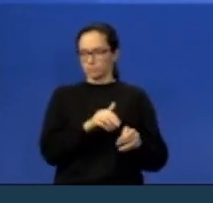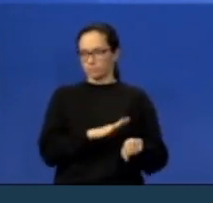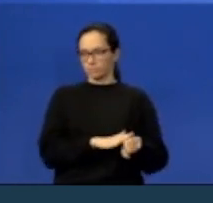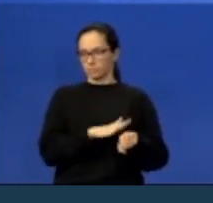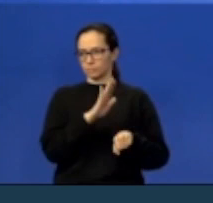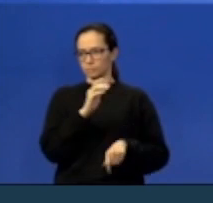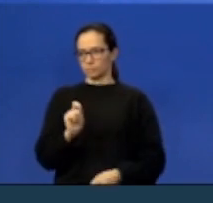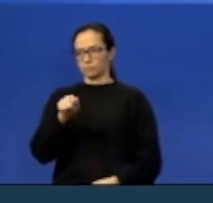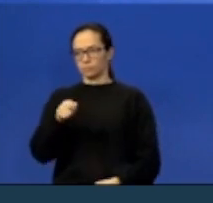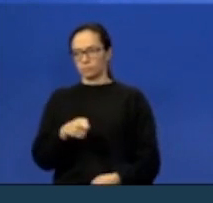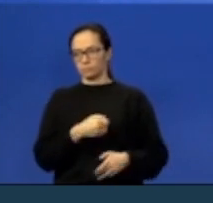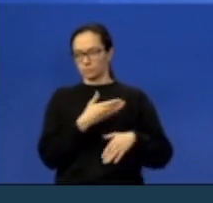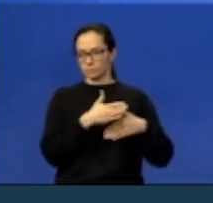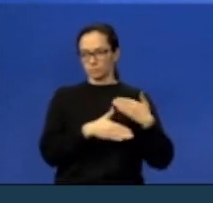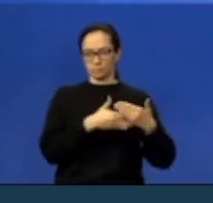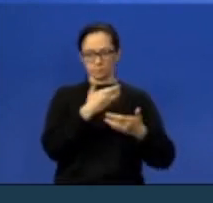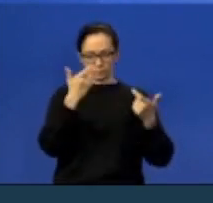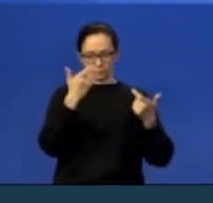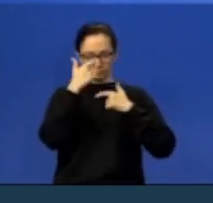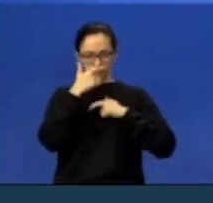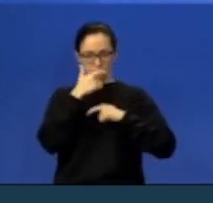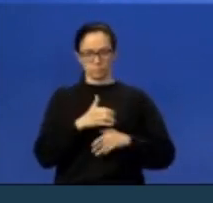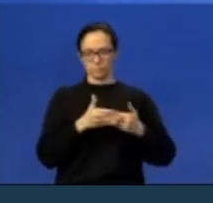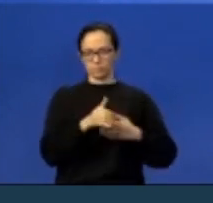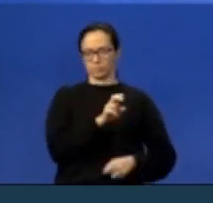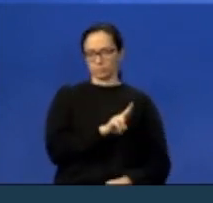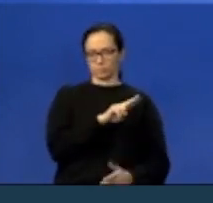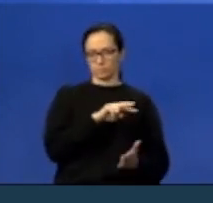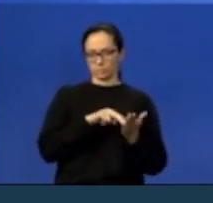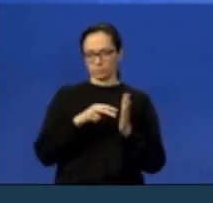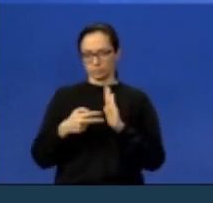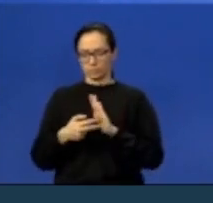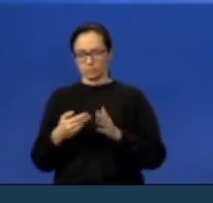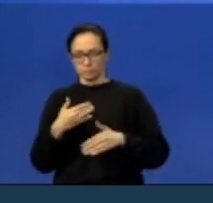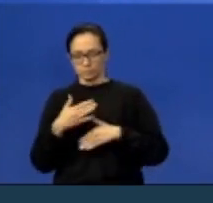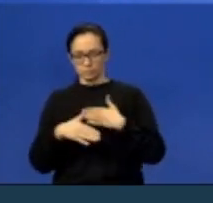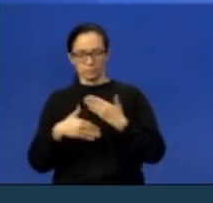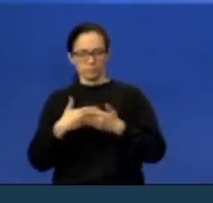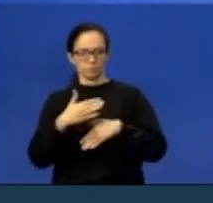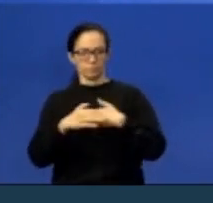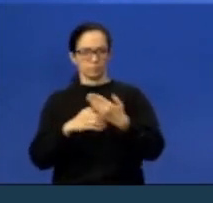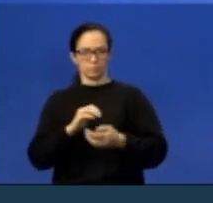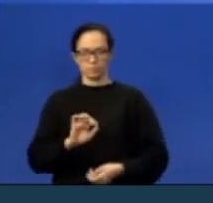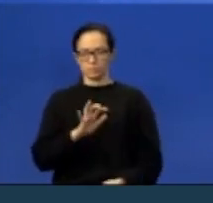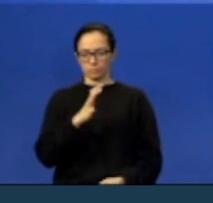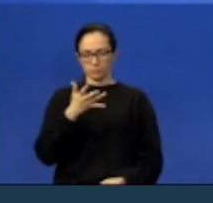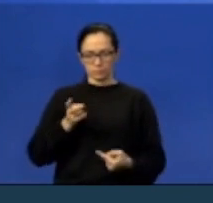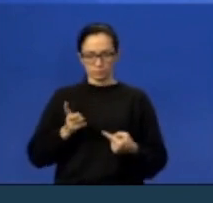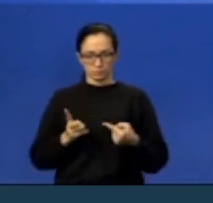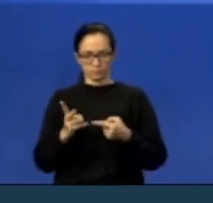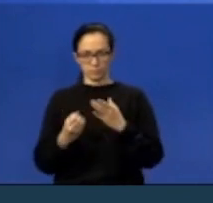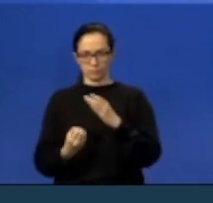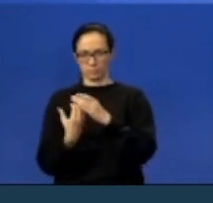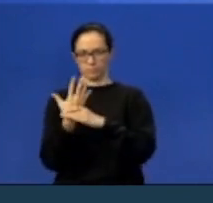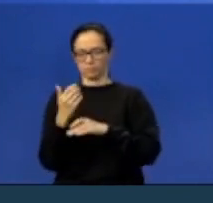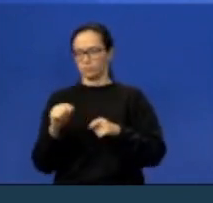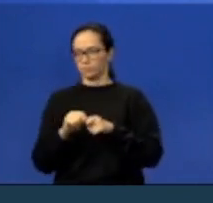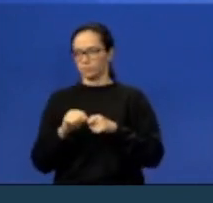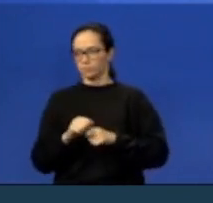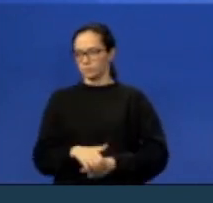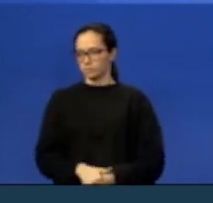por exemplo, da atividade osteoblástica, que significa que o osso está sofrendo um processo contínuo de formação.